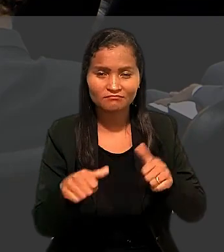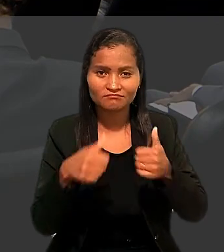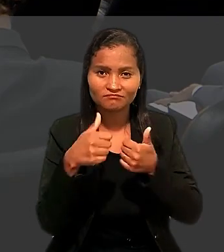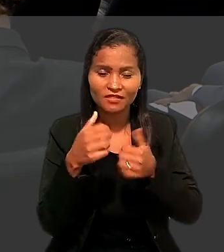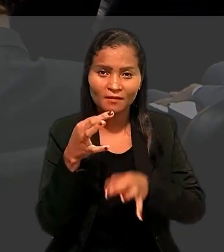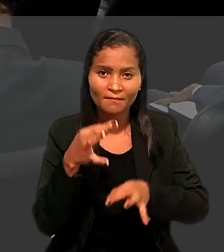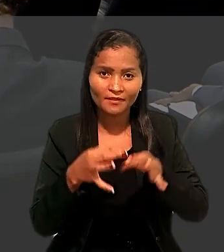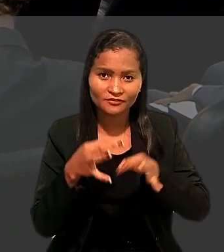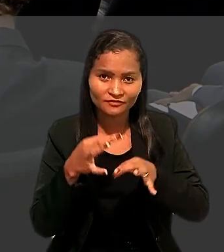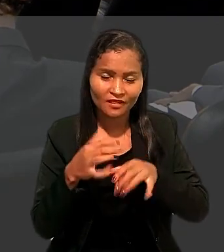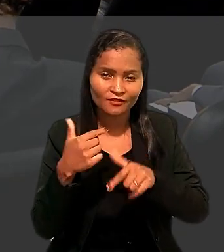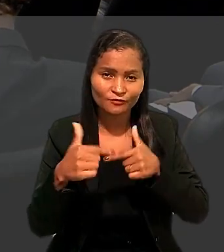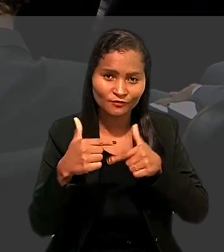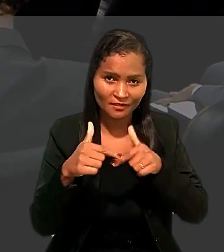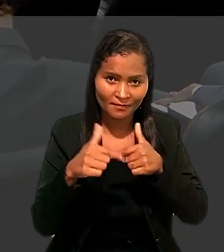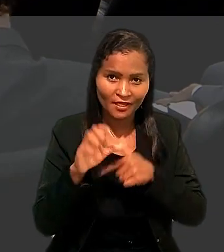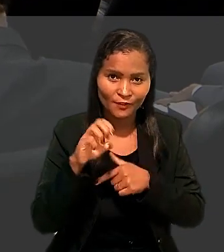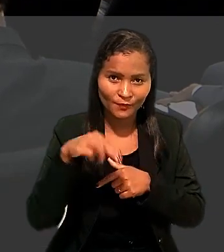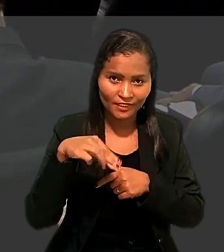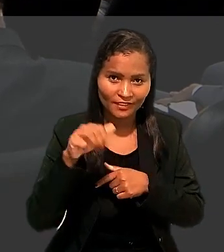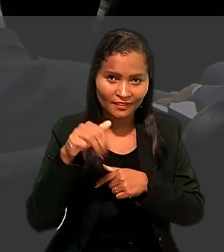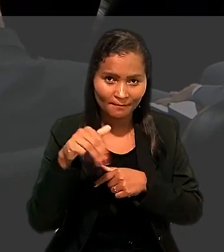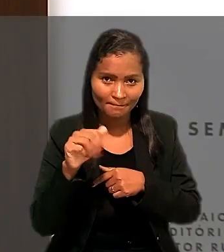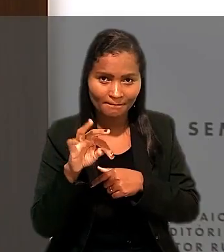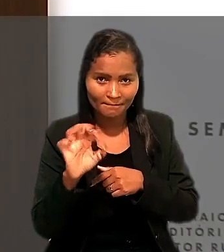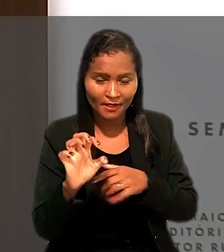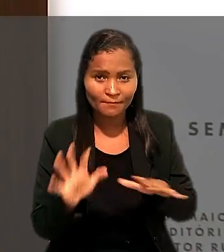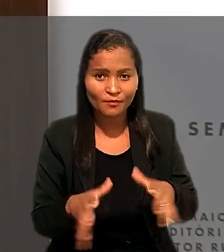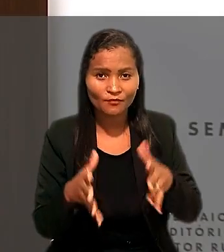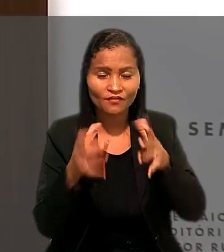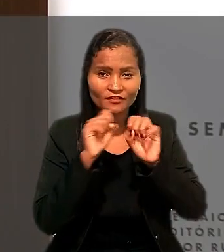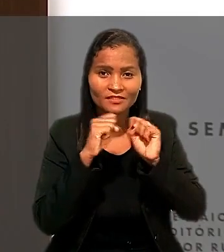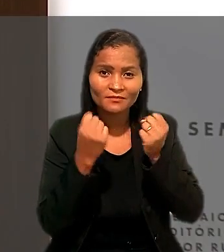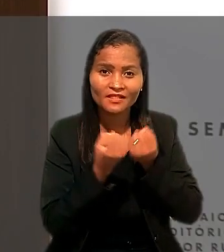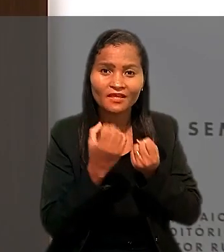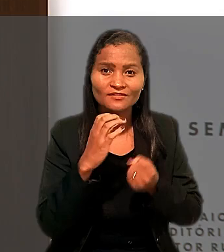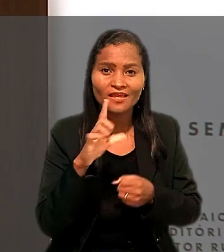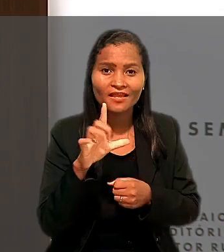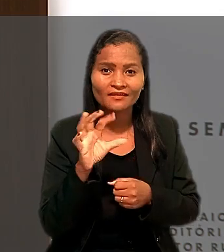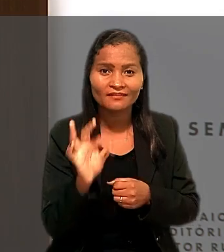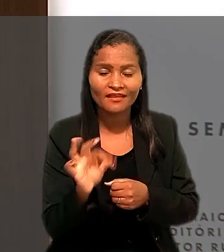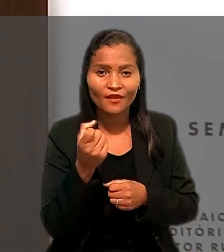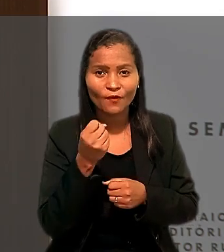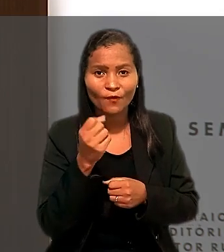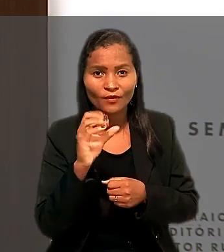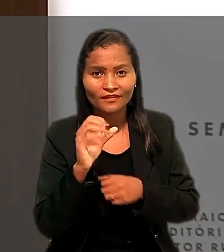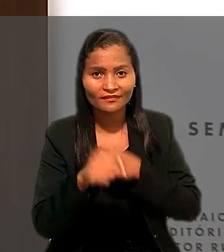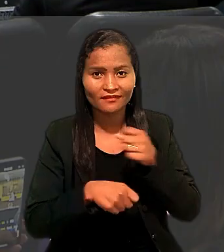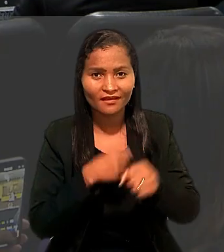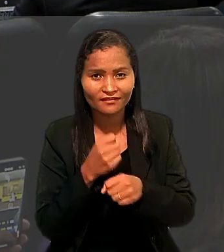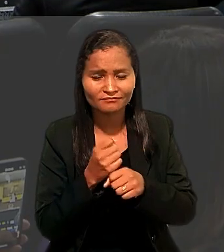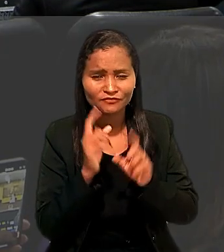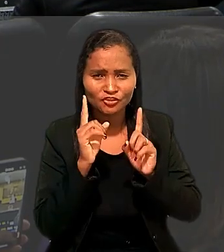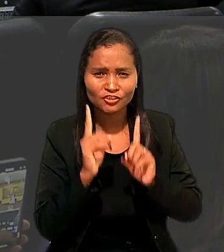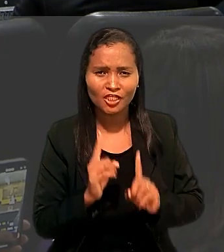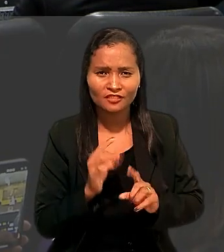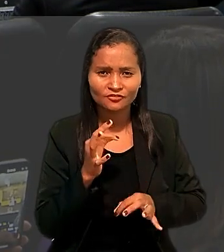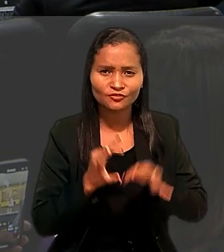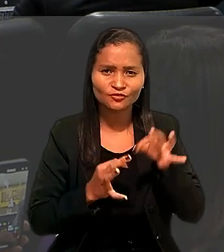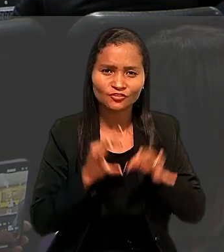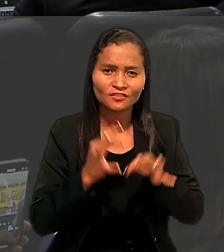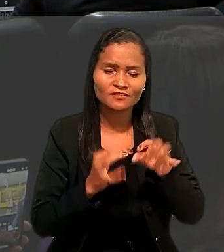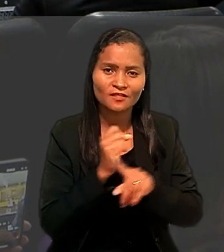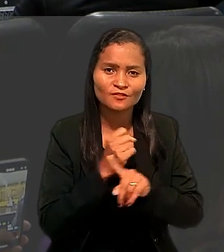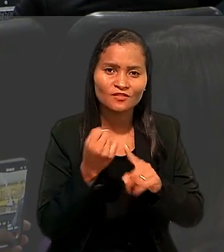e Aperfeiçoamento de Magistrados do Trabalho, ENAMAT, promoveram o seminário CLT 80 anos, Dignidade